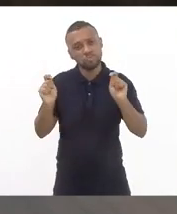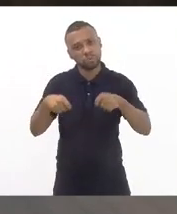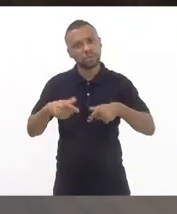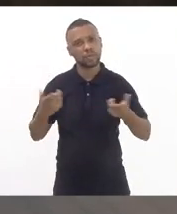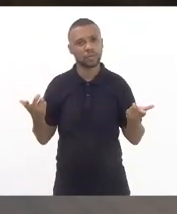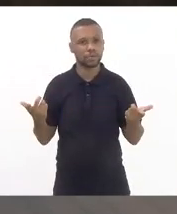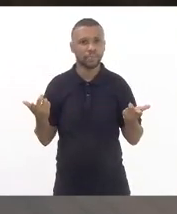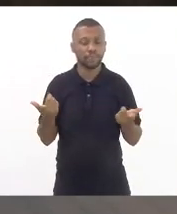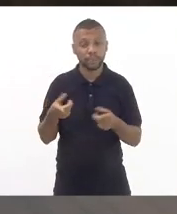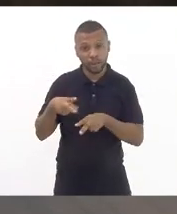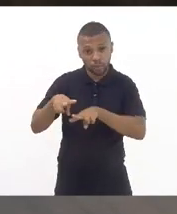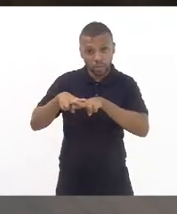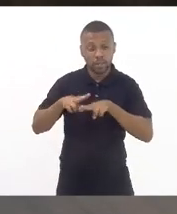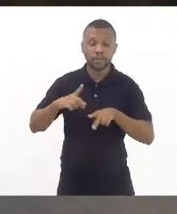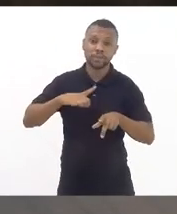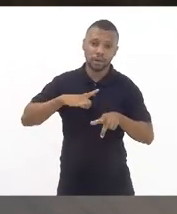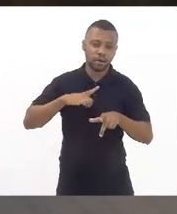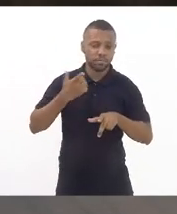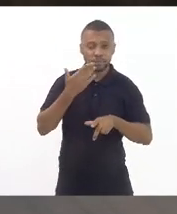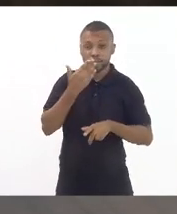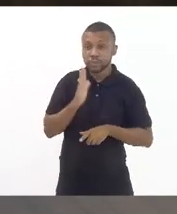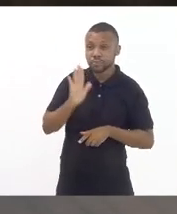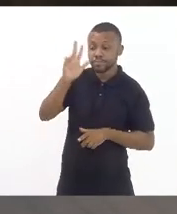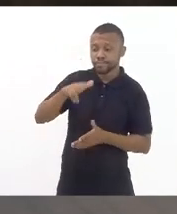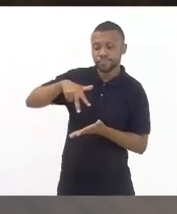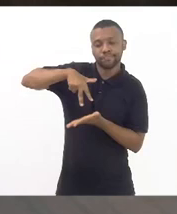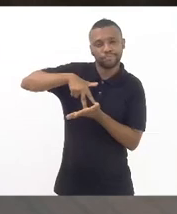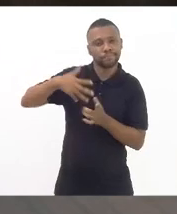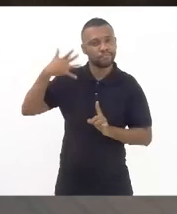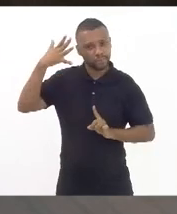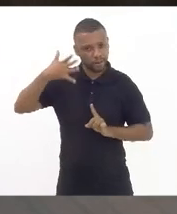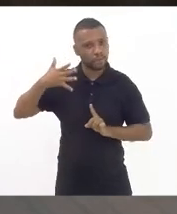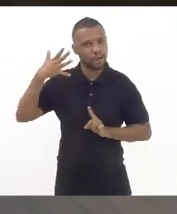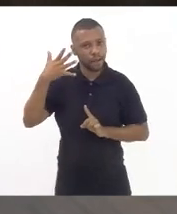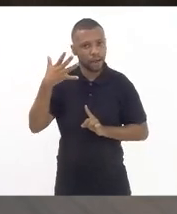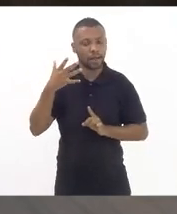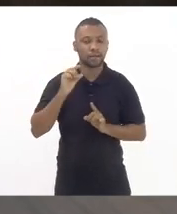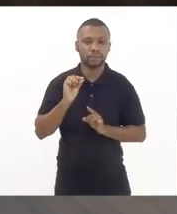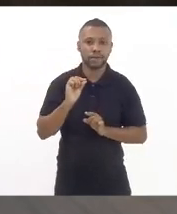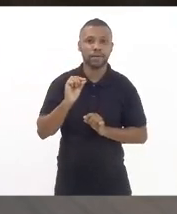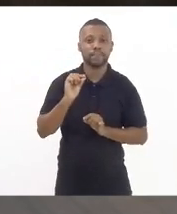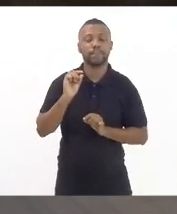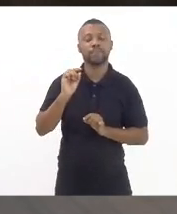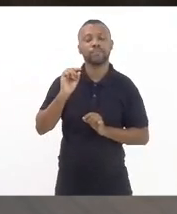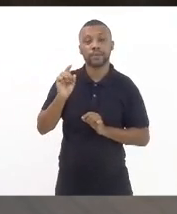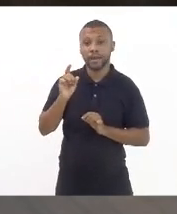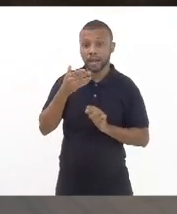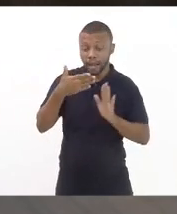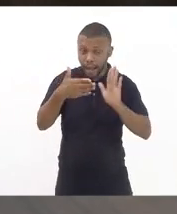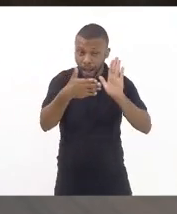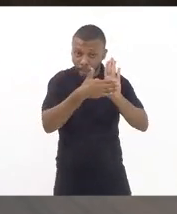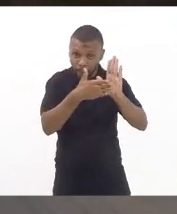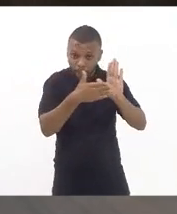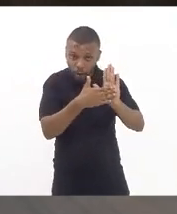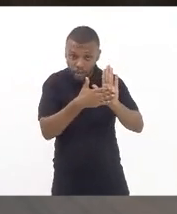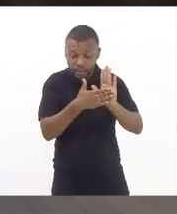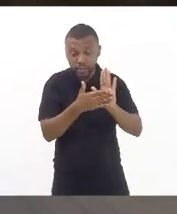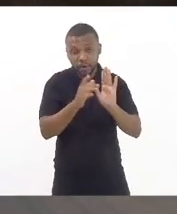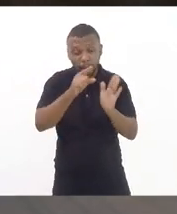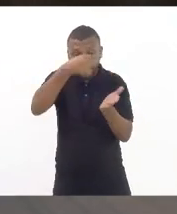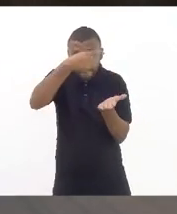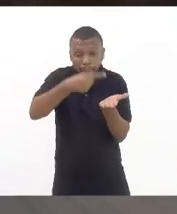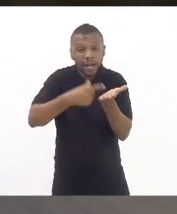e por isso que eu estou fazendo a questão de ordem, de eles retornarem à pauta amanhã. Mas